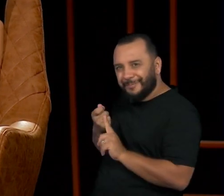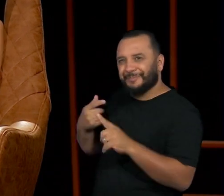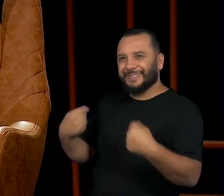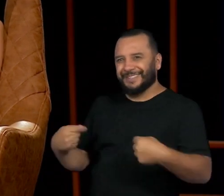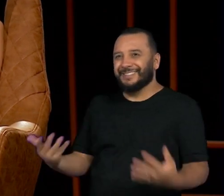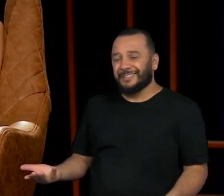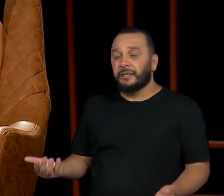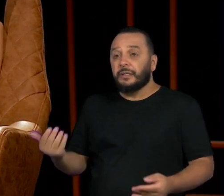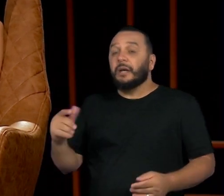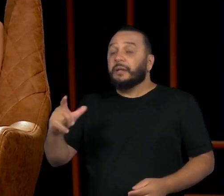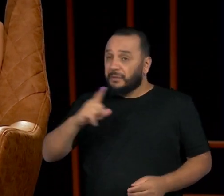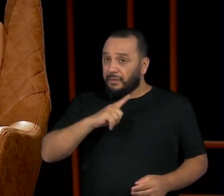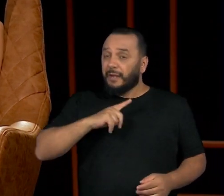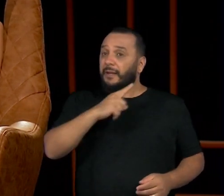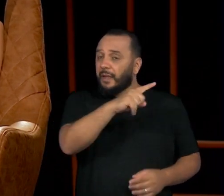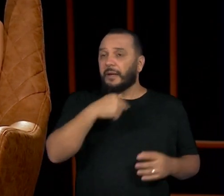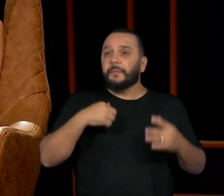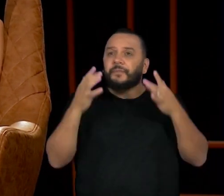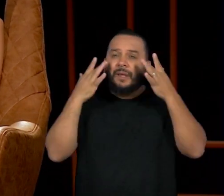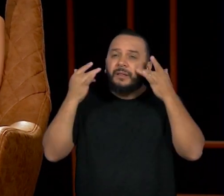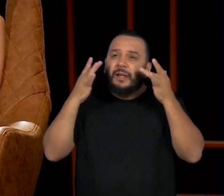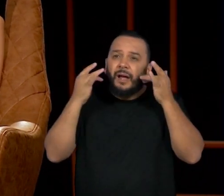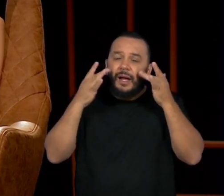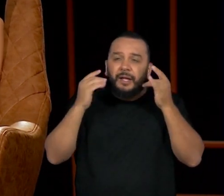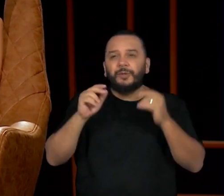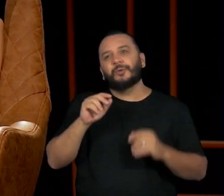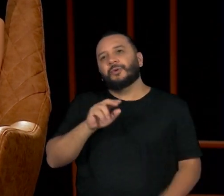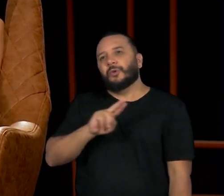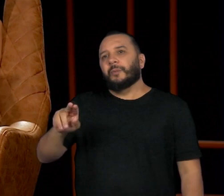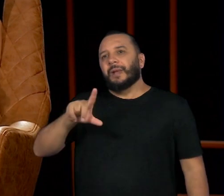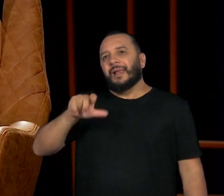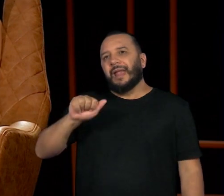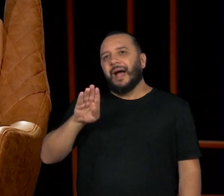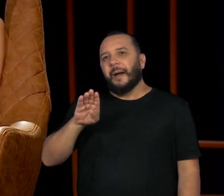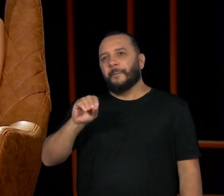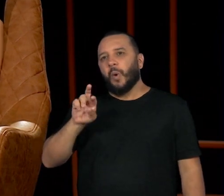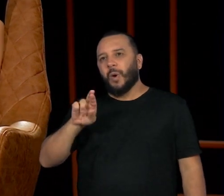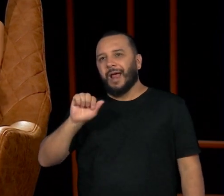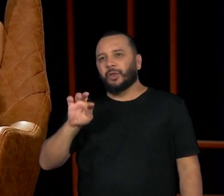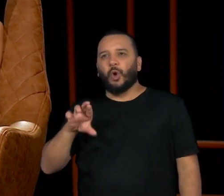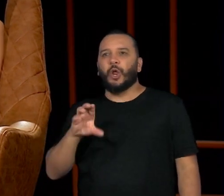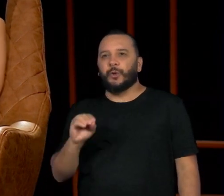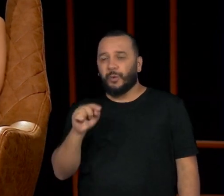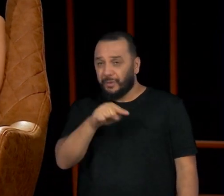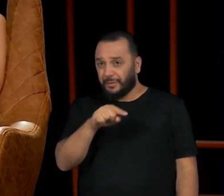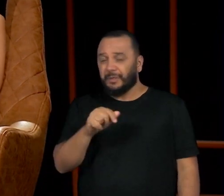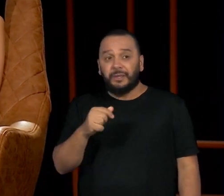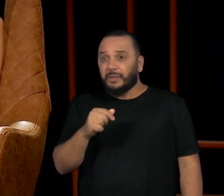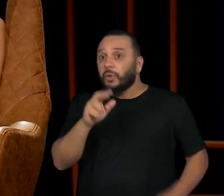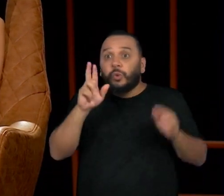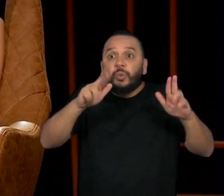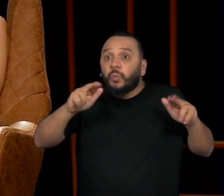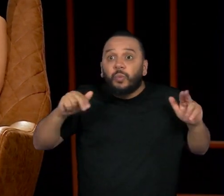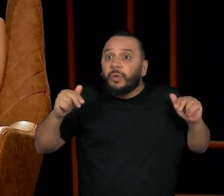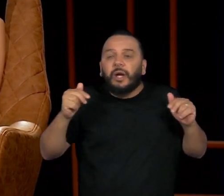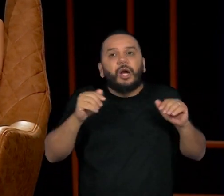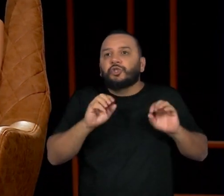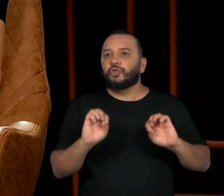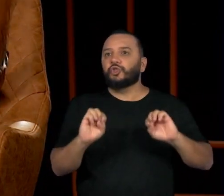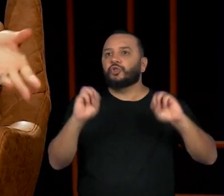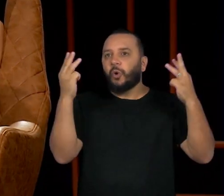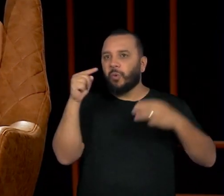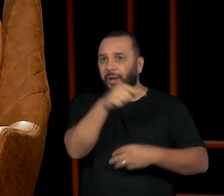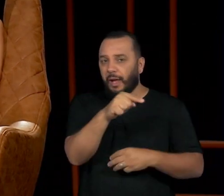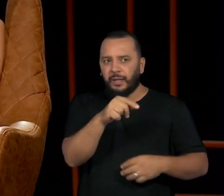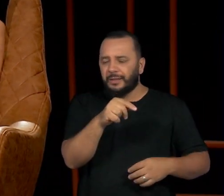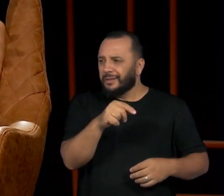feito um show no Teatro Laboratório. E eu, muito louca que sou, pensei assim, vou fazer. Fui no Finasa, instituição